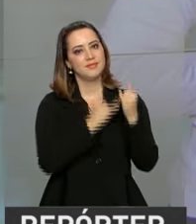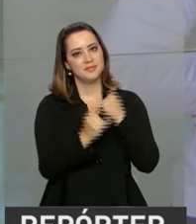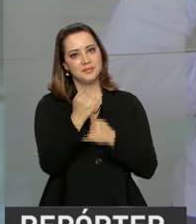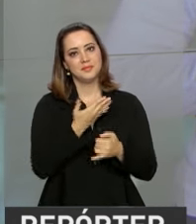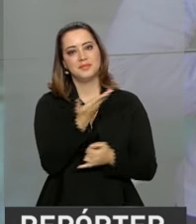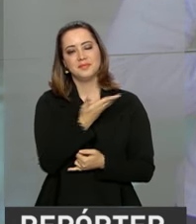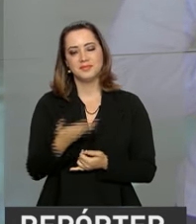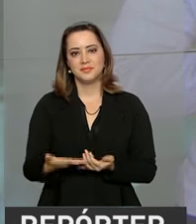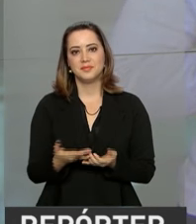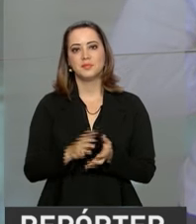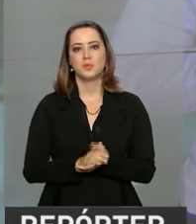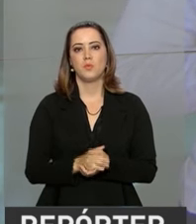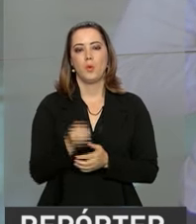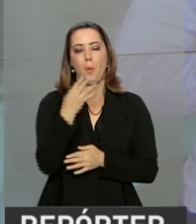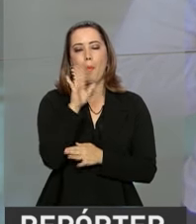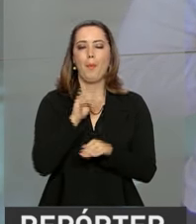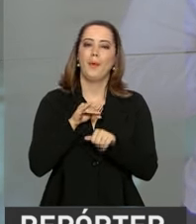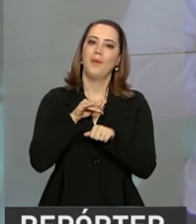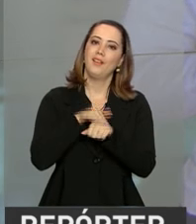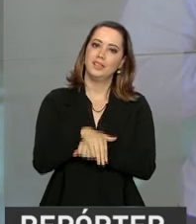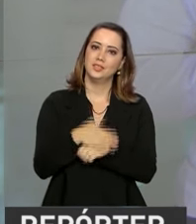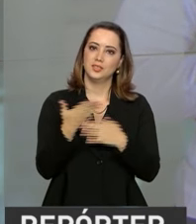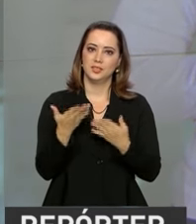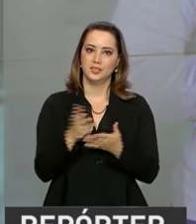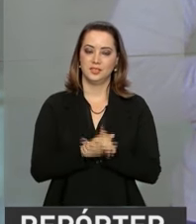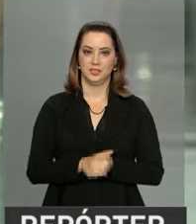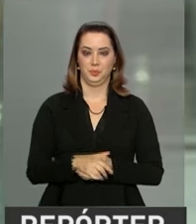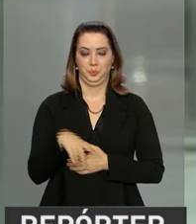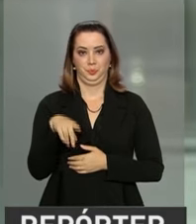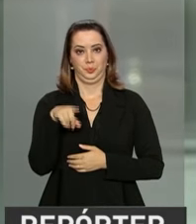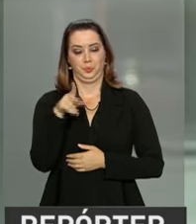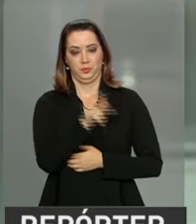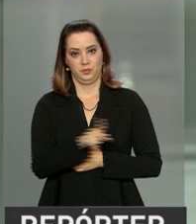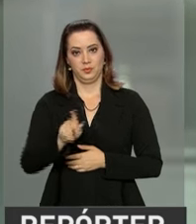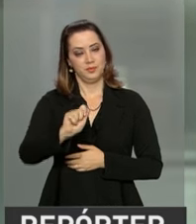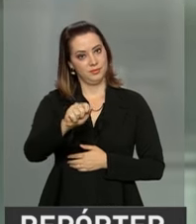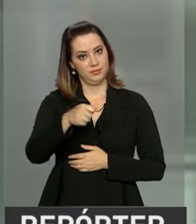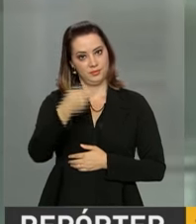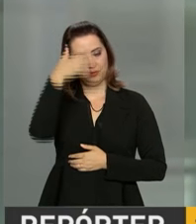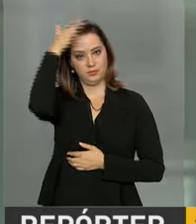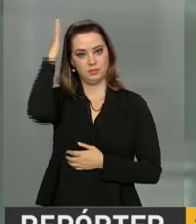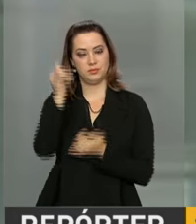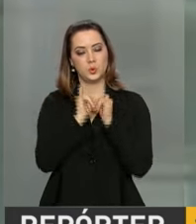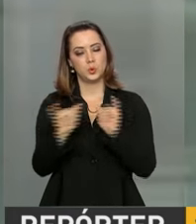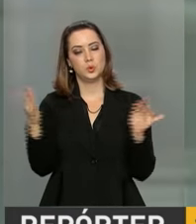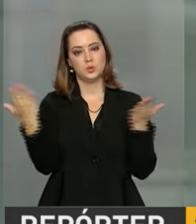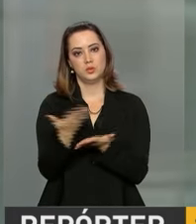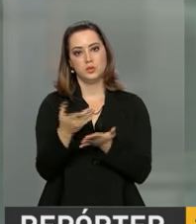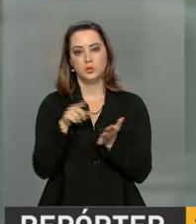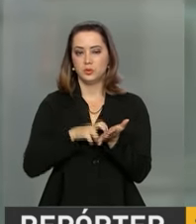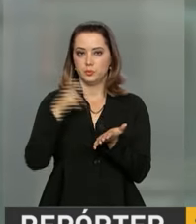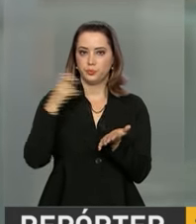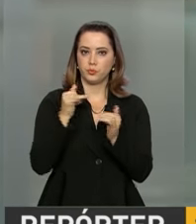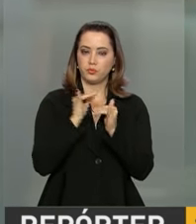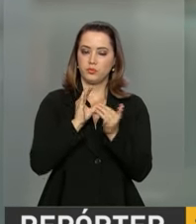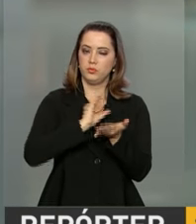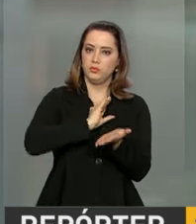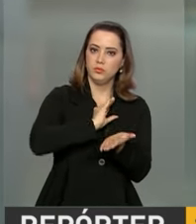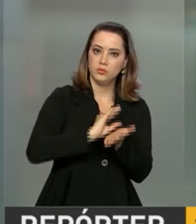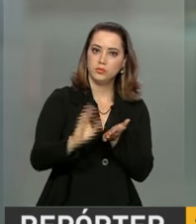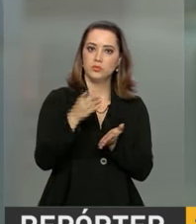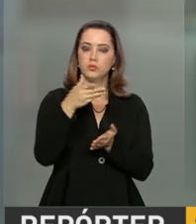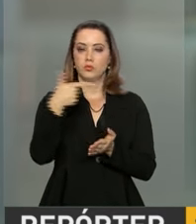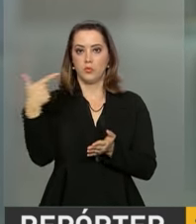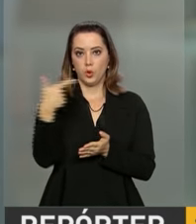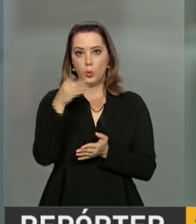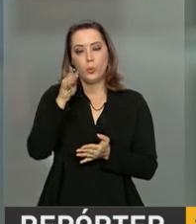Taíssa ótima noite para você. Boa noite, Jaime. O presidente em exercício Michel Temer anunciou hoje pela manhã a liberação de R